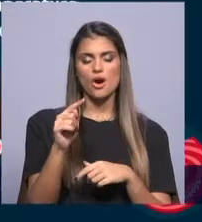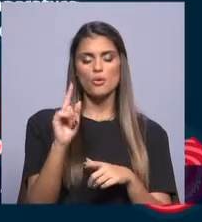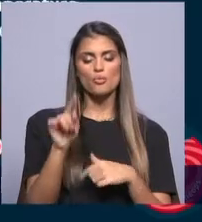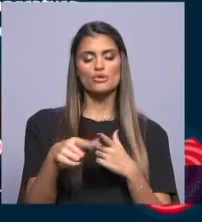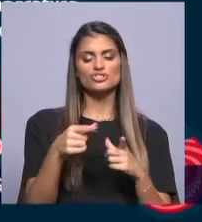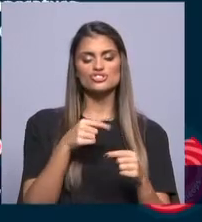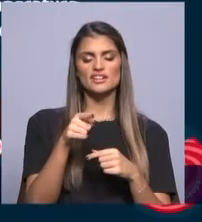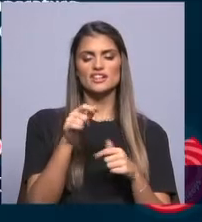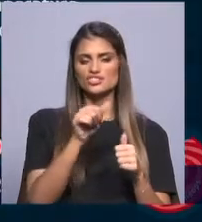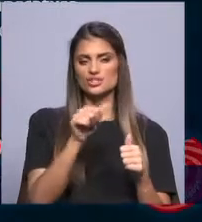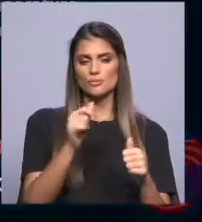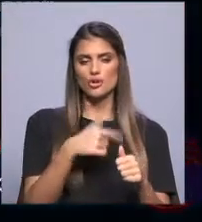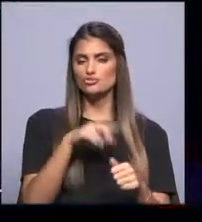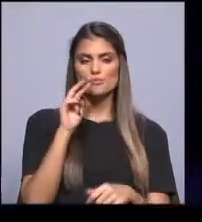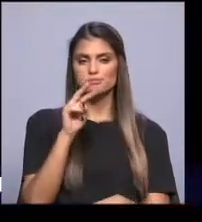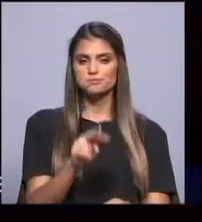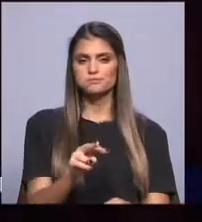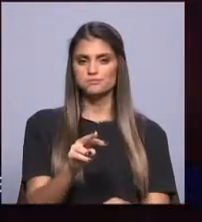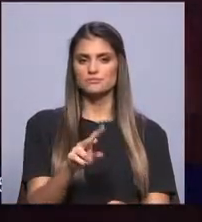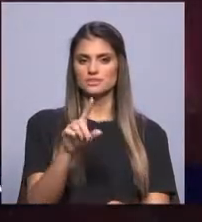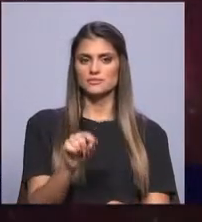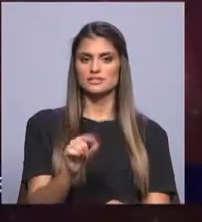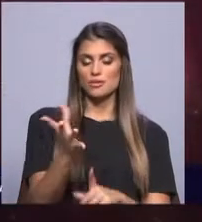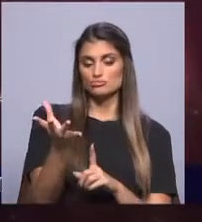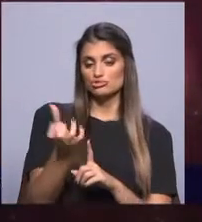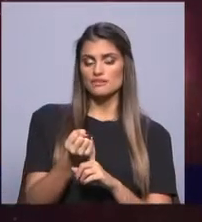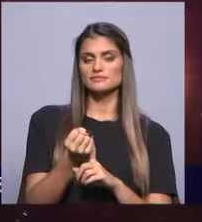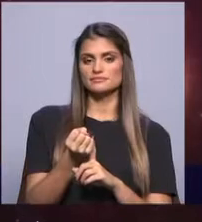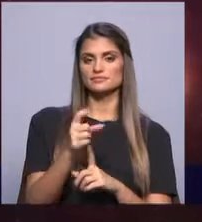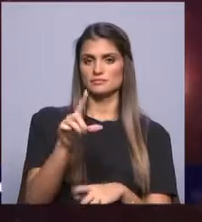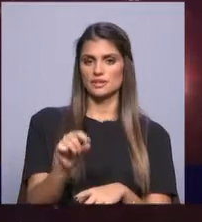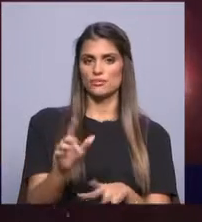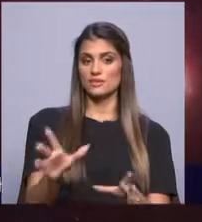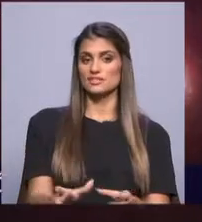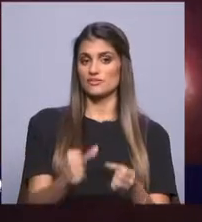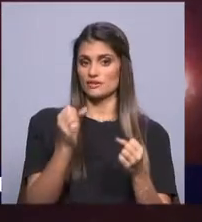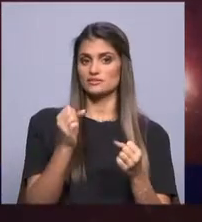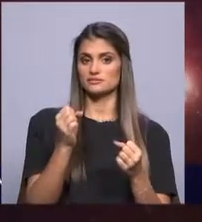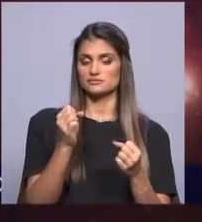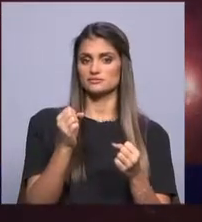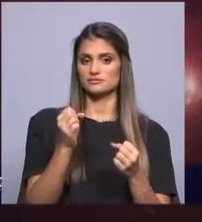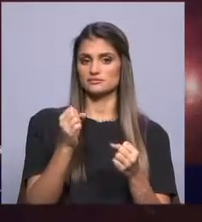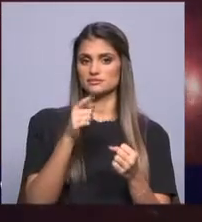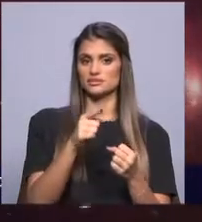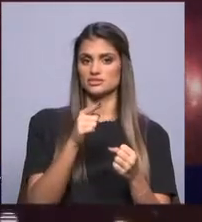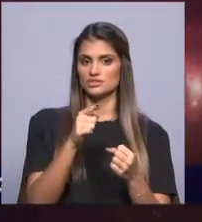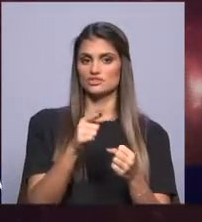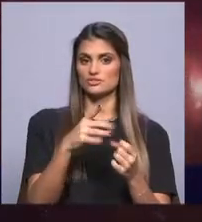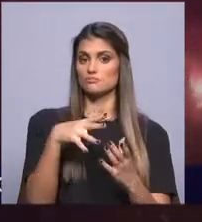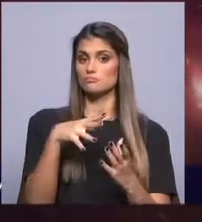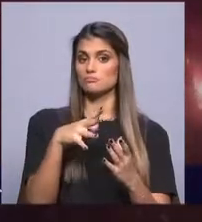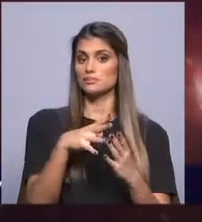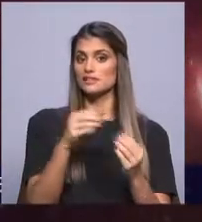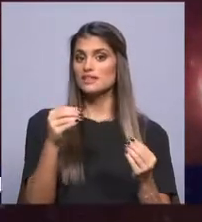neste sistema que nós não estamos a ver e que está a puxar, digamos assim, também, ou a salvar praticamente este exoplaneta? Será que a